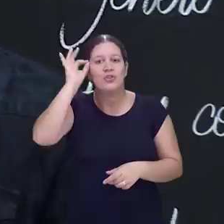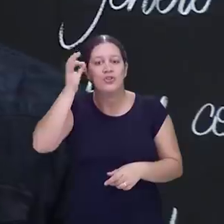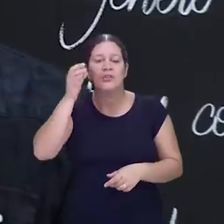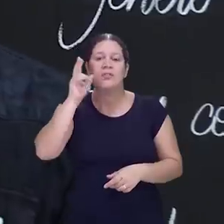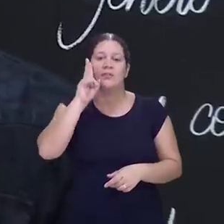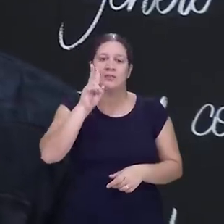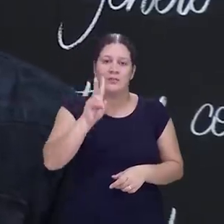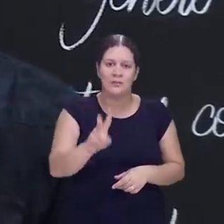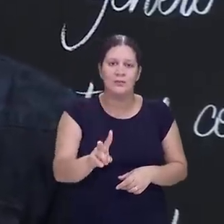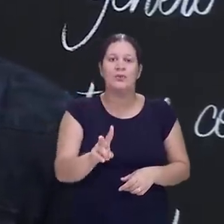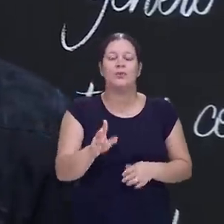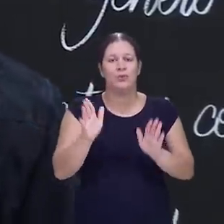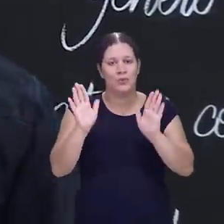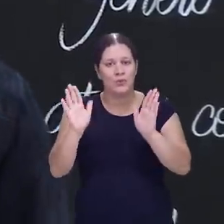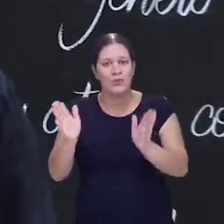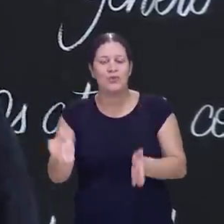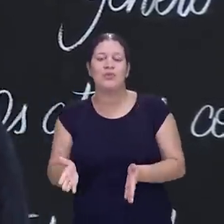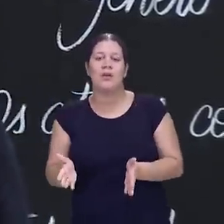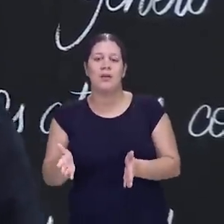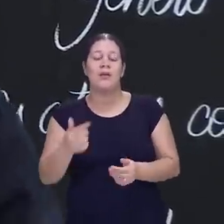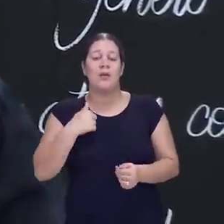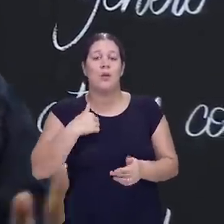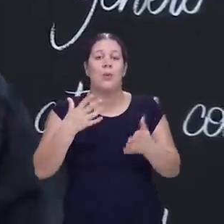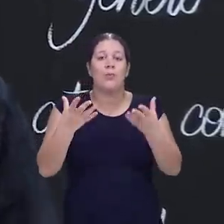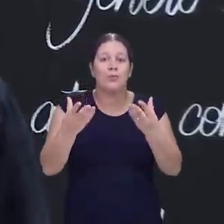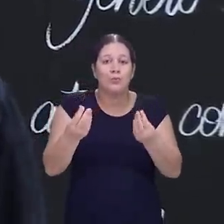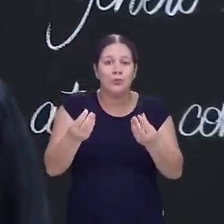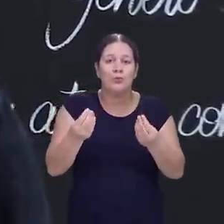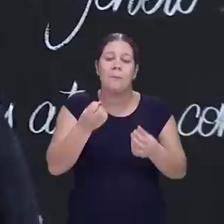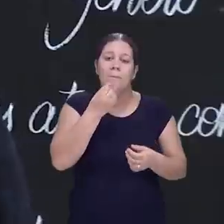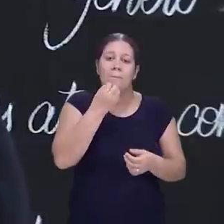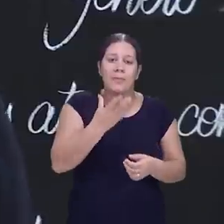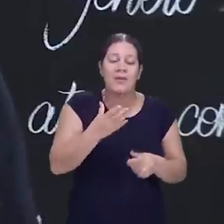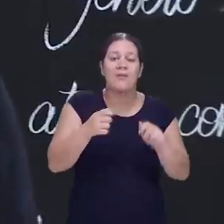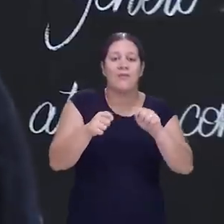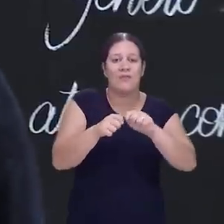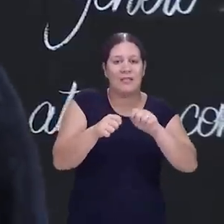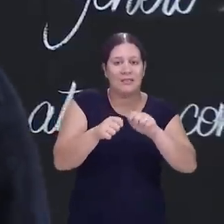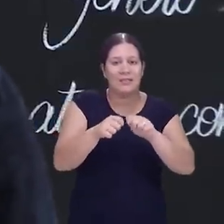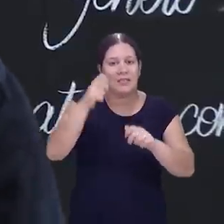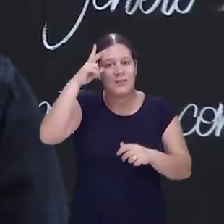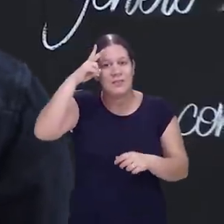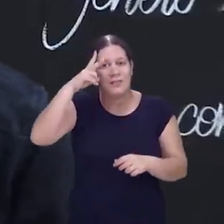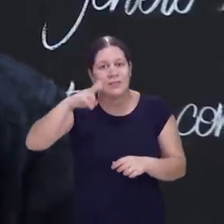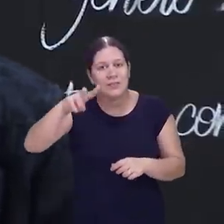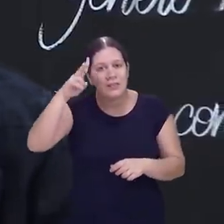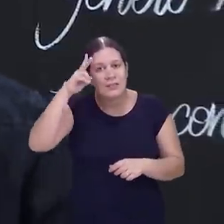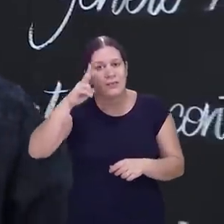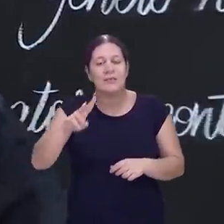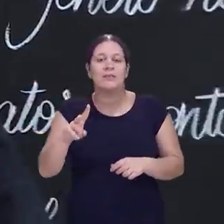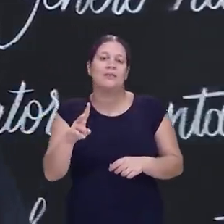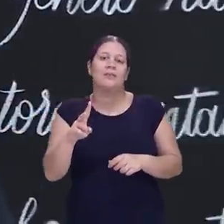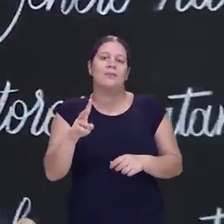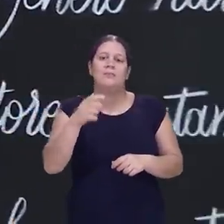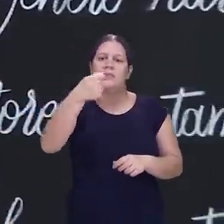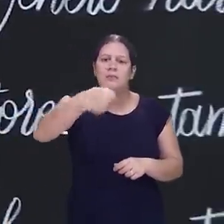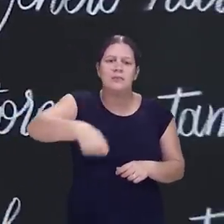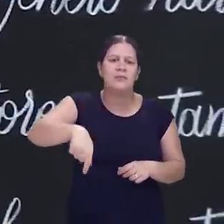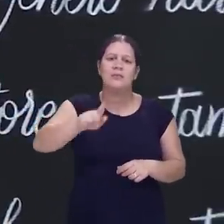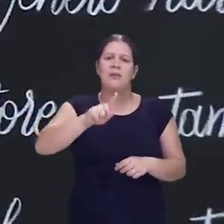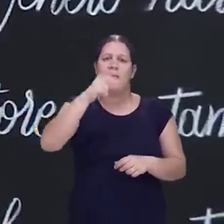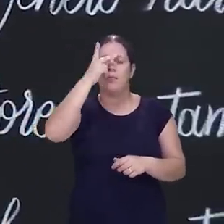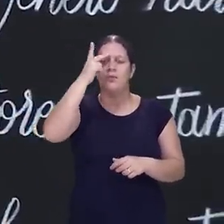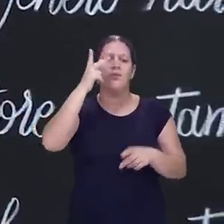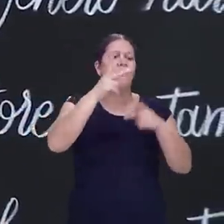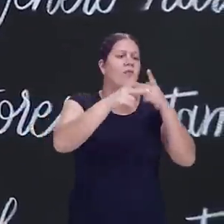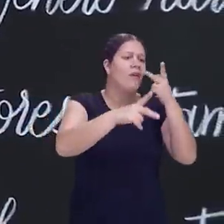ele não é um elemento indispensável, não, viu? Eu posso muito bem fazer uma história e eu até prefiro que essa história seja feita sem a presença de um narrador, sabe por